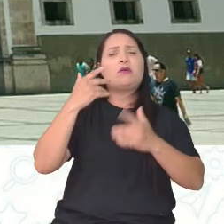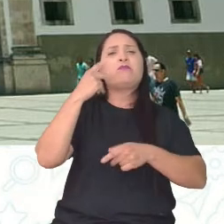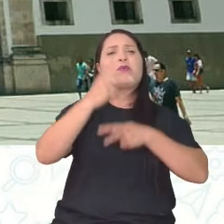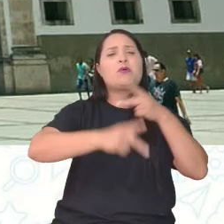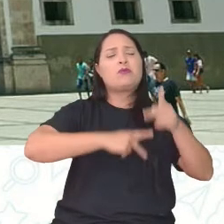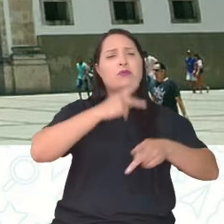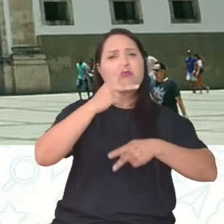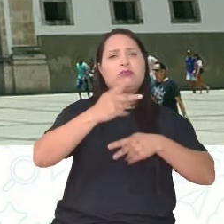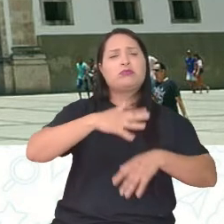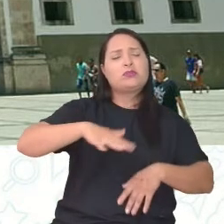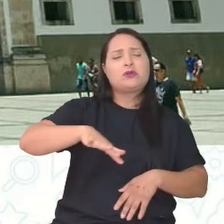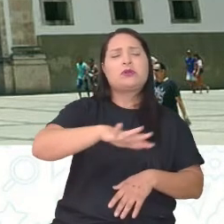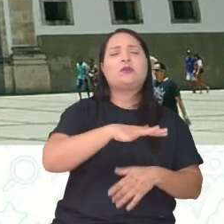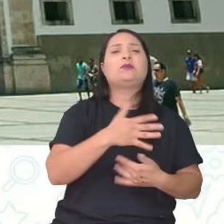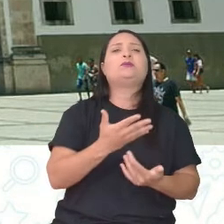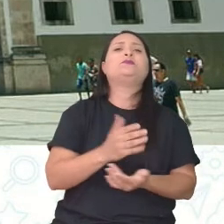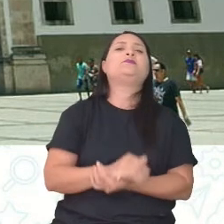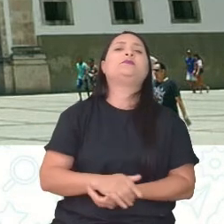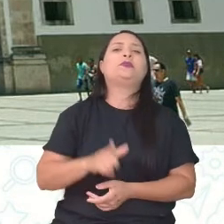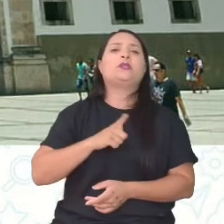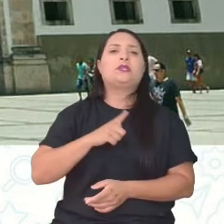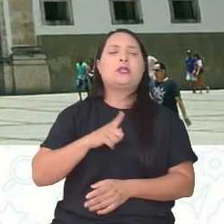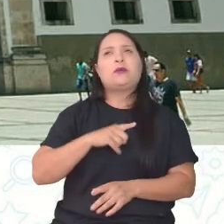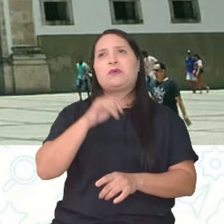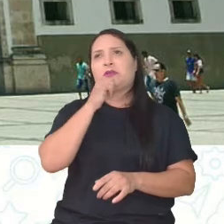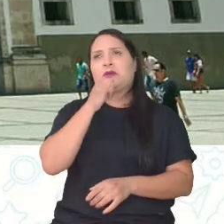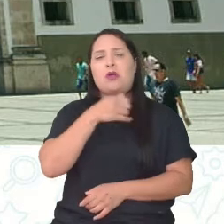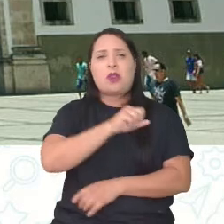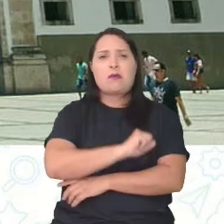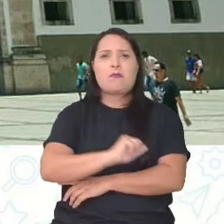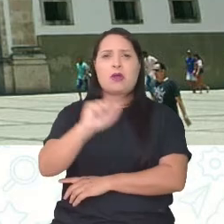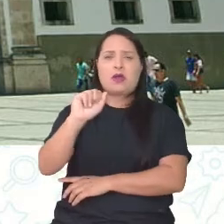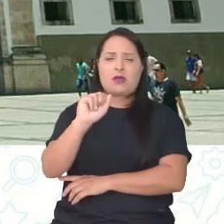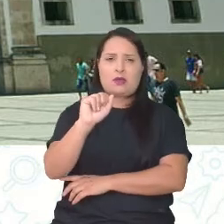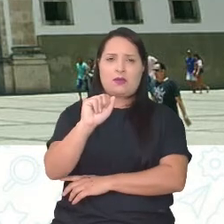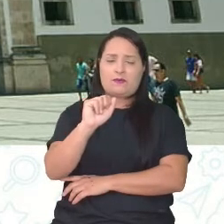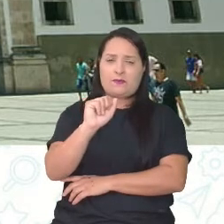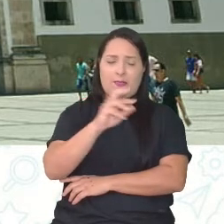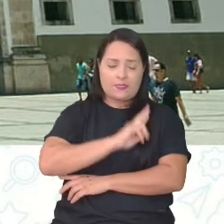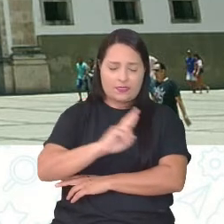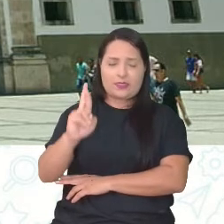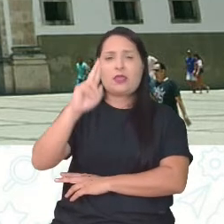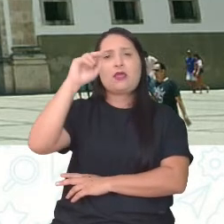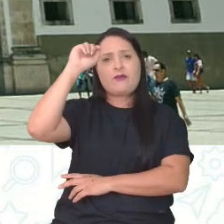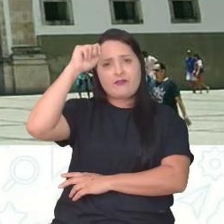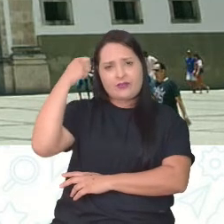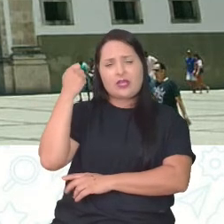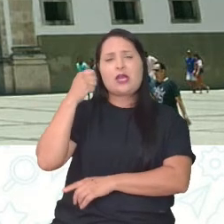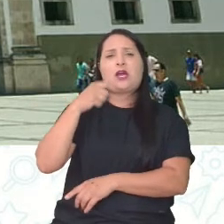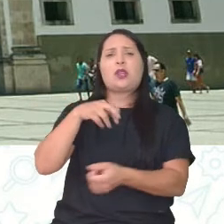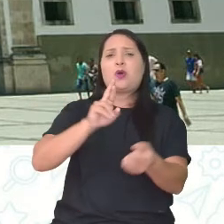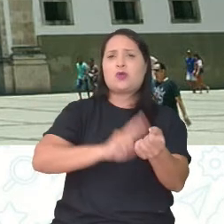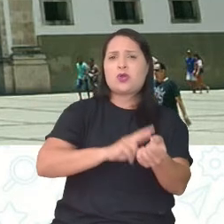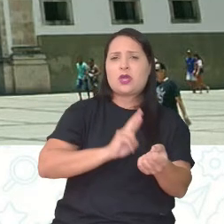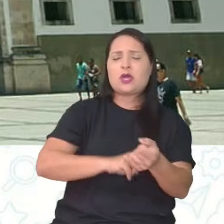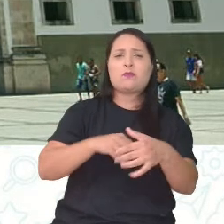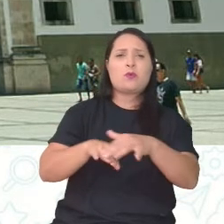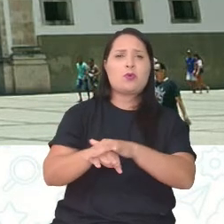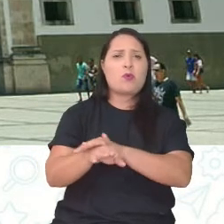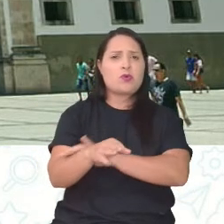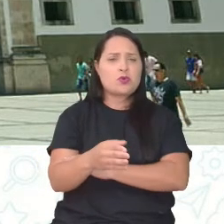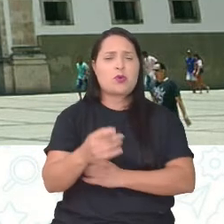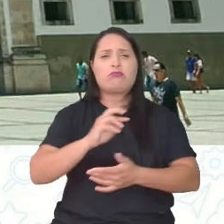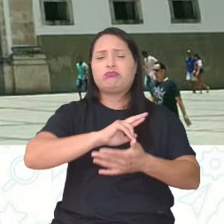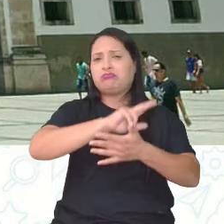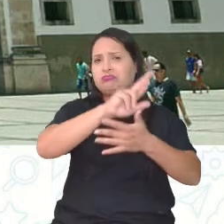das religiosidades, né, de matriz africana, né, os costumes, os ritmos também, né? A gente falou na